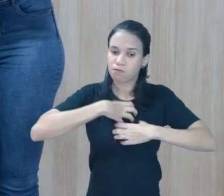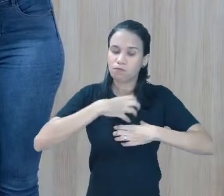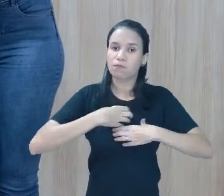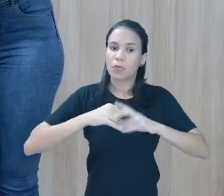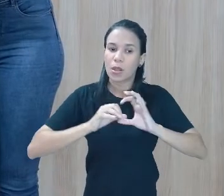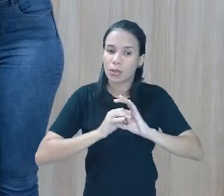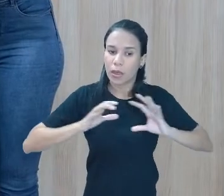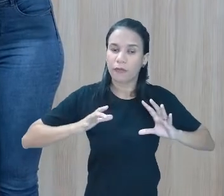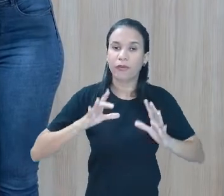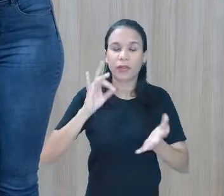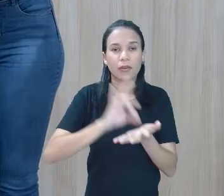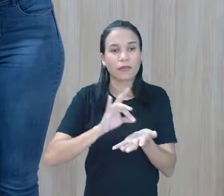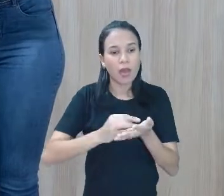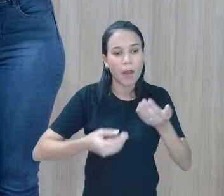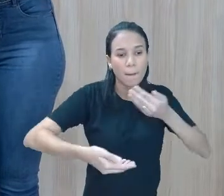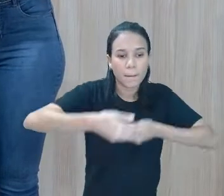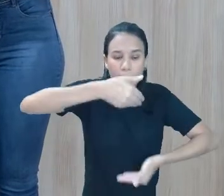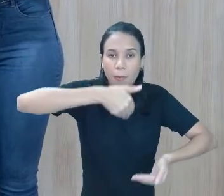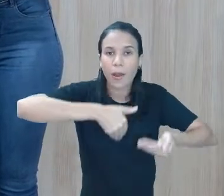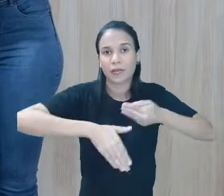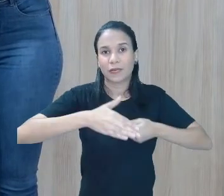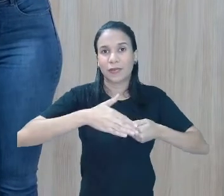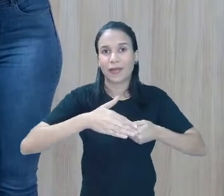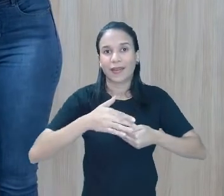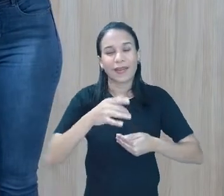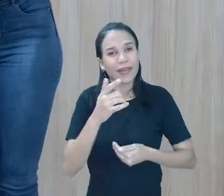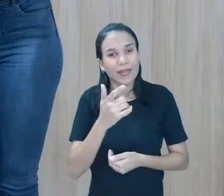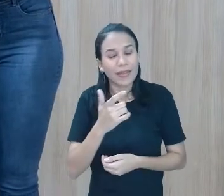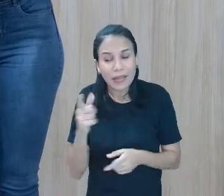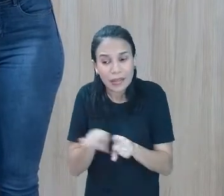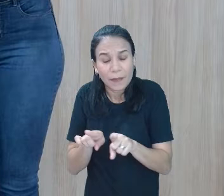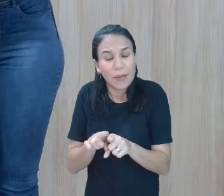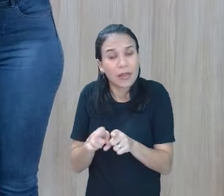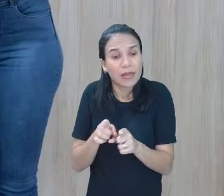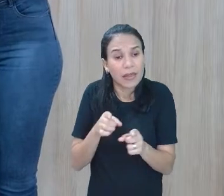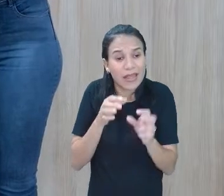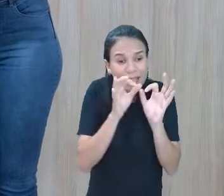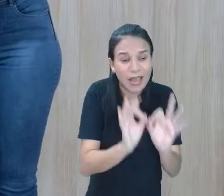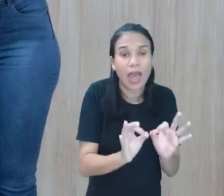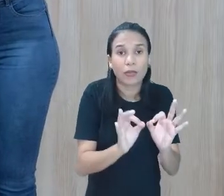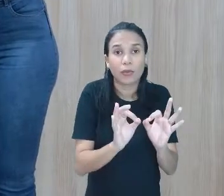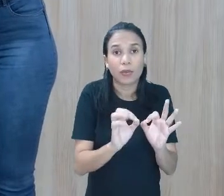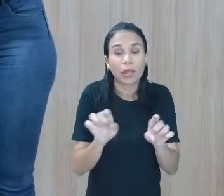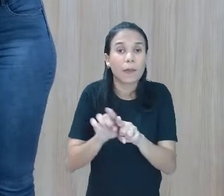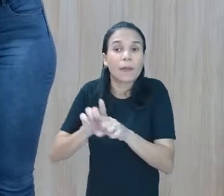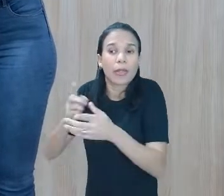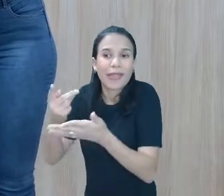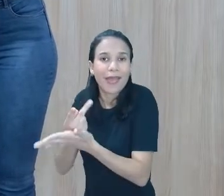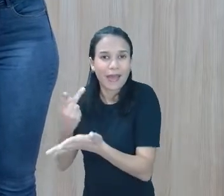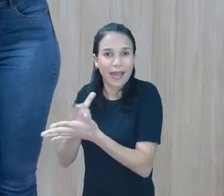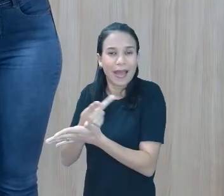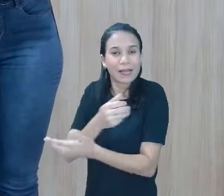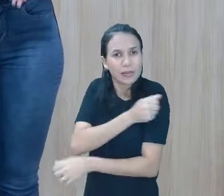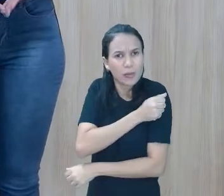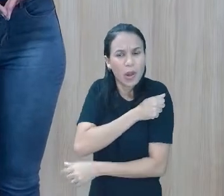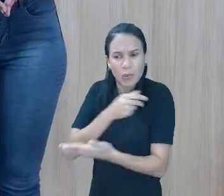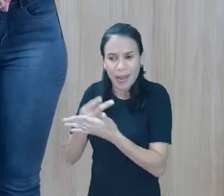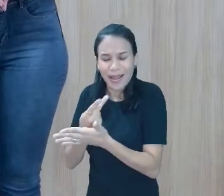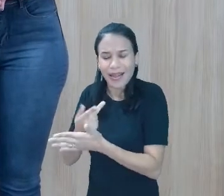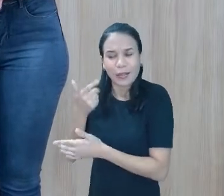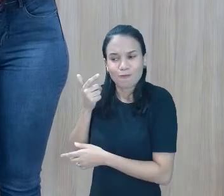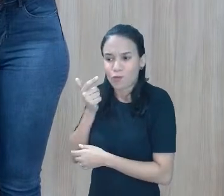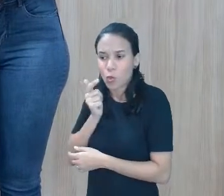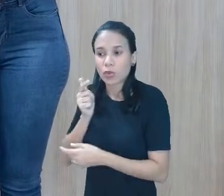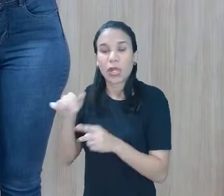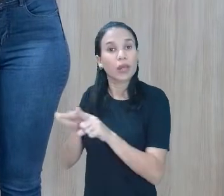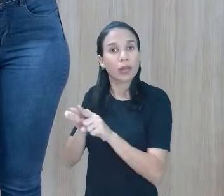à vontade em fazer e não conseguir também. Quando o estudante não consegue, ele também está dando